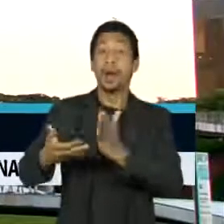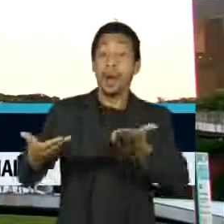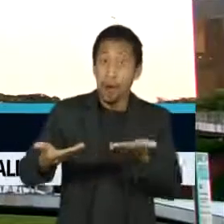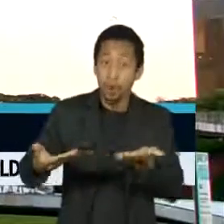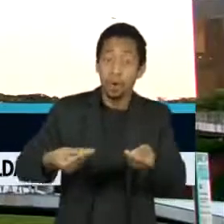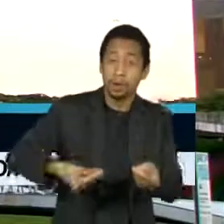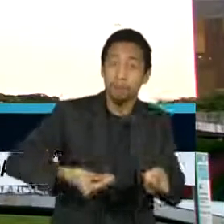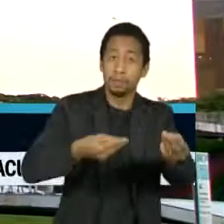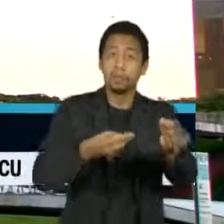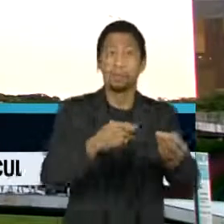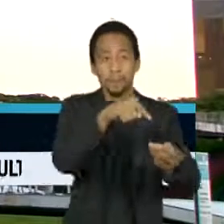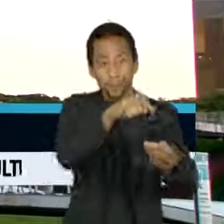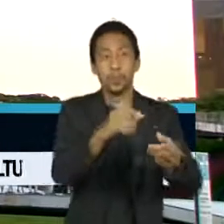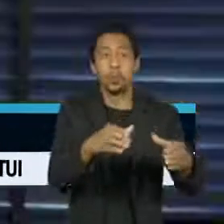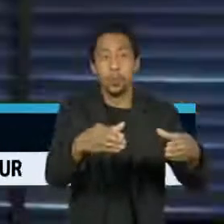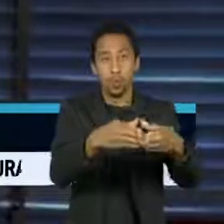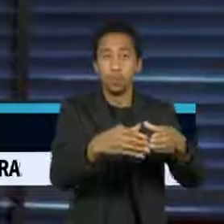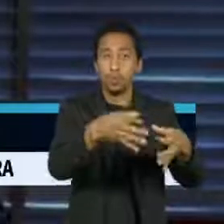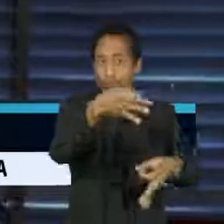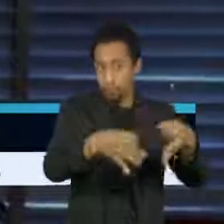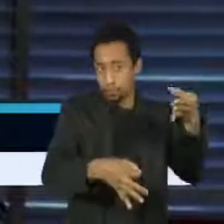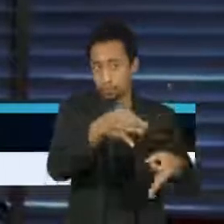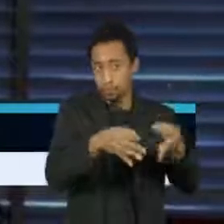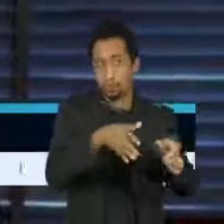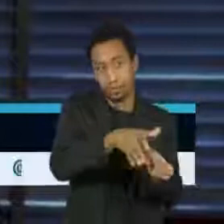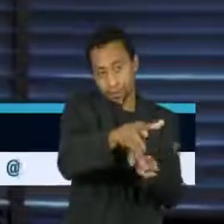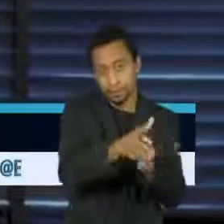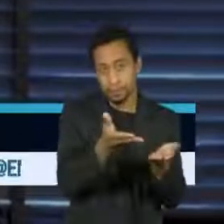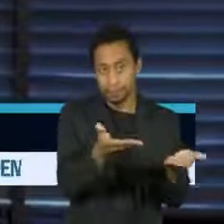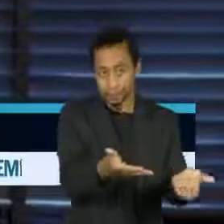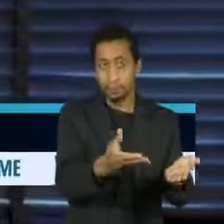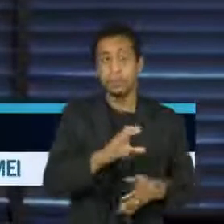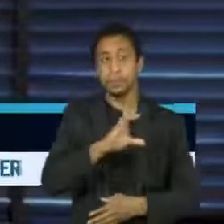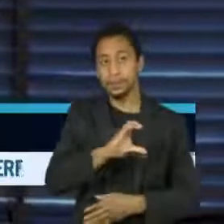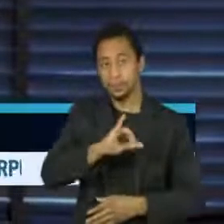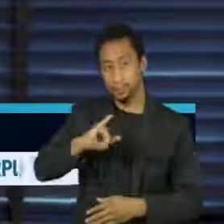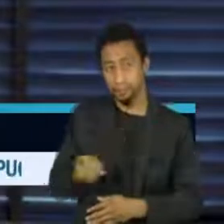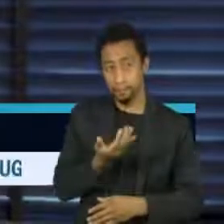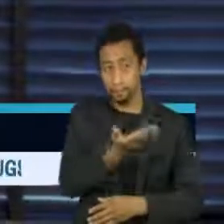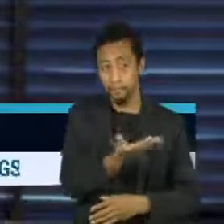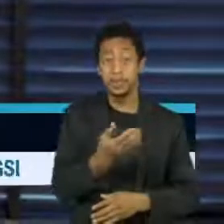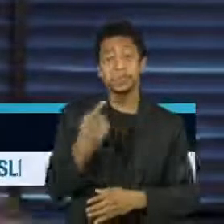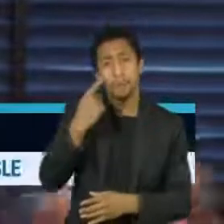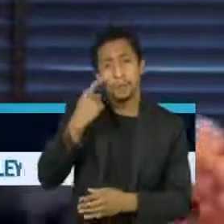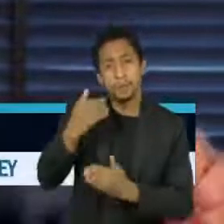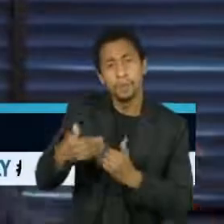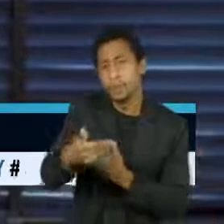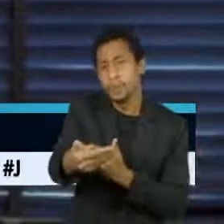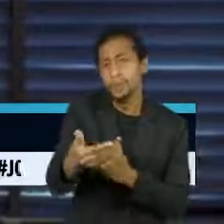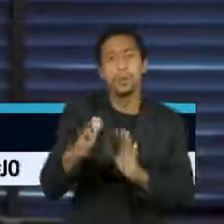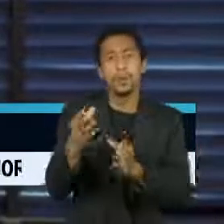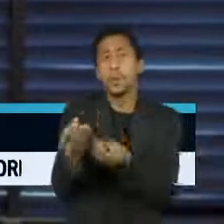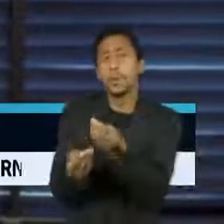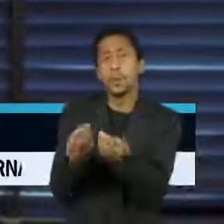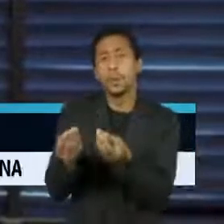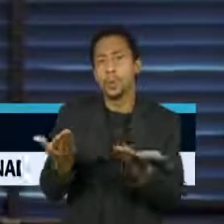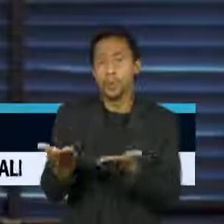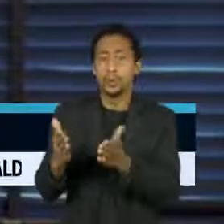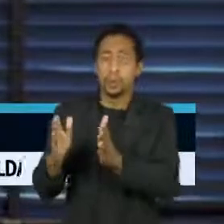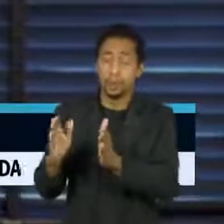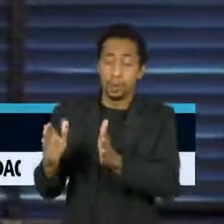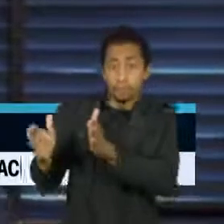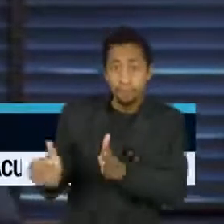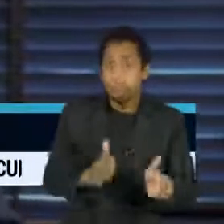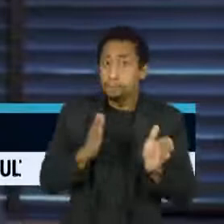da Comissão de Constituição e Justiça. Quem sabe aí buscar um mecanismo que toda a cadeia produtiva da